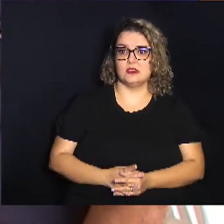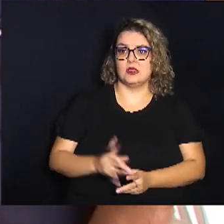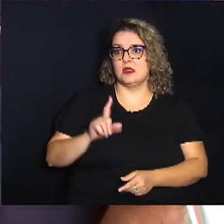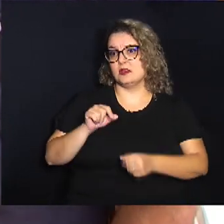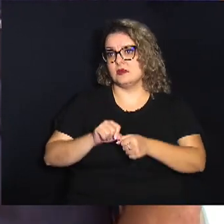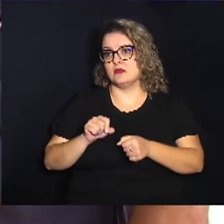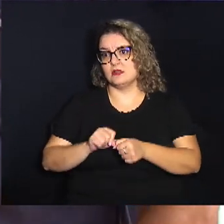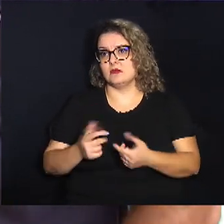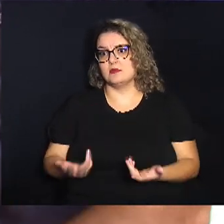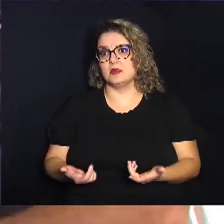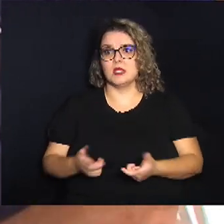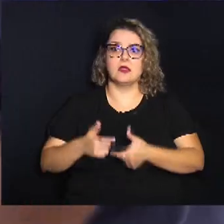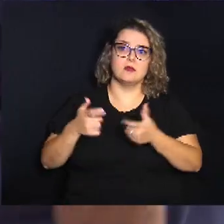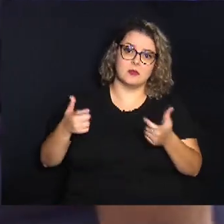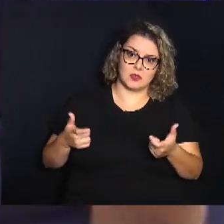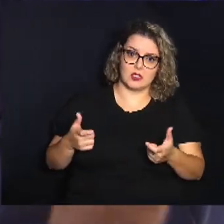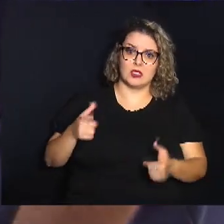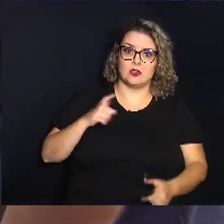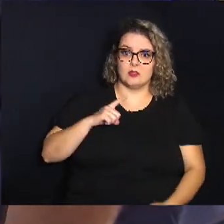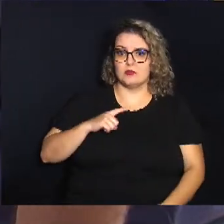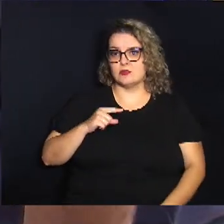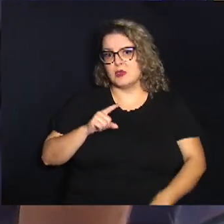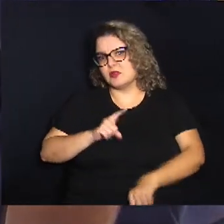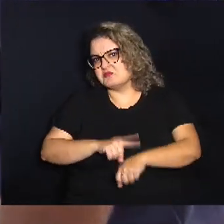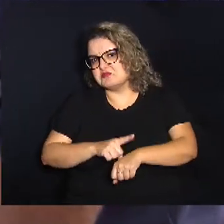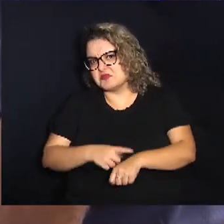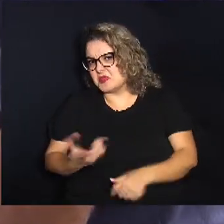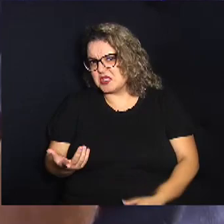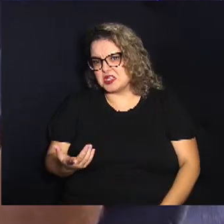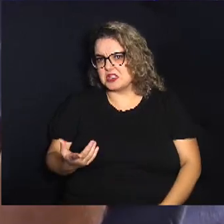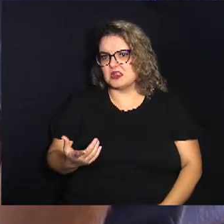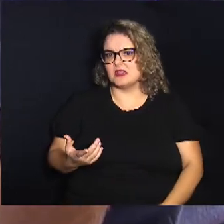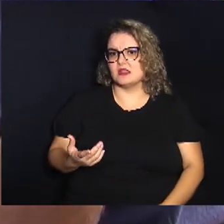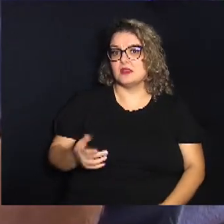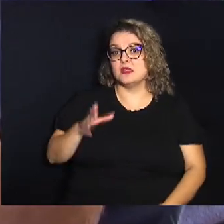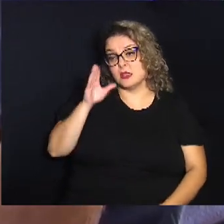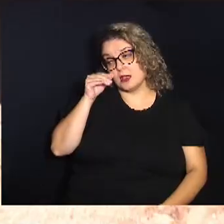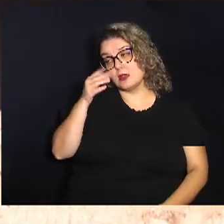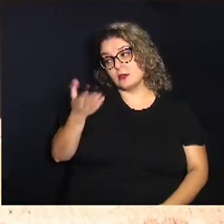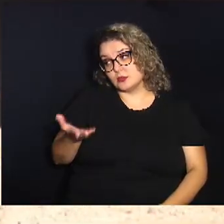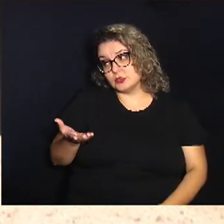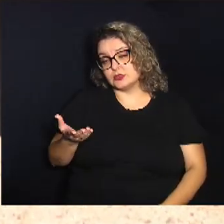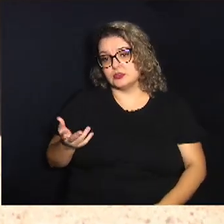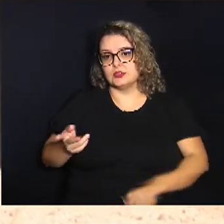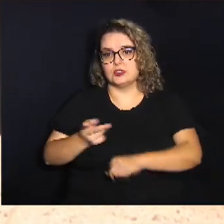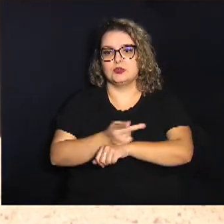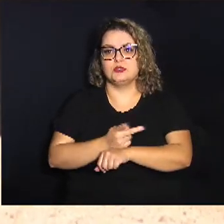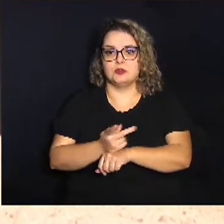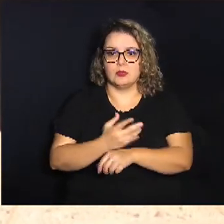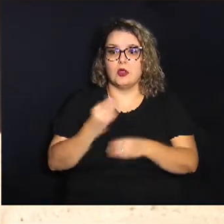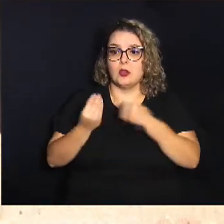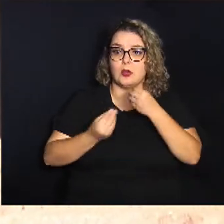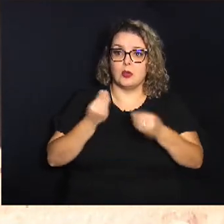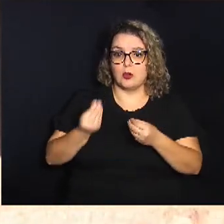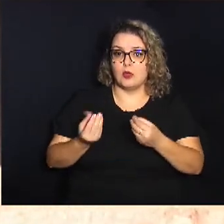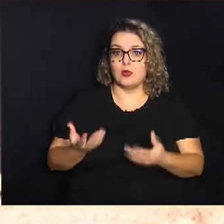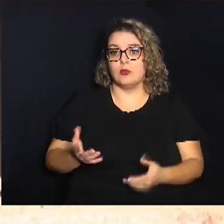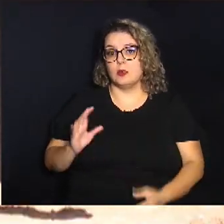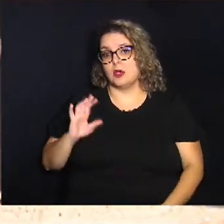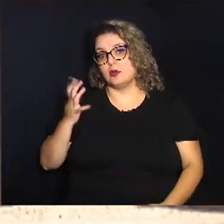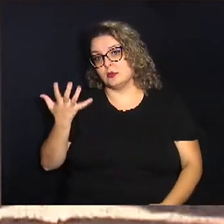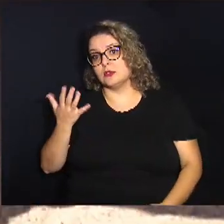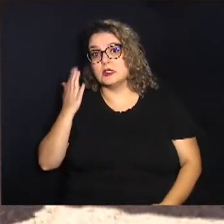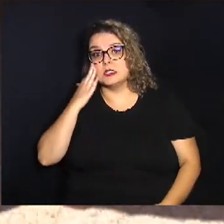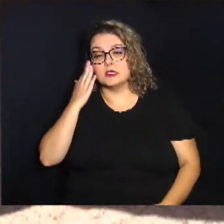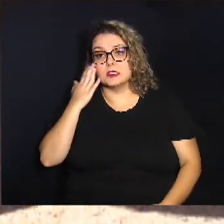mas muitos que tem um tempinho e tem a curiosidade de procurar ver como funciona e